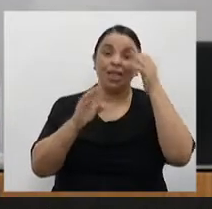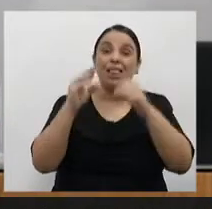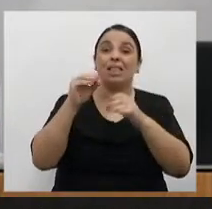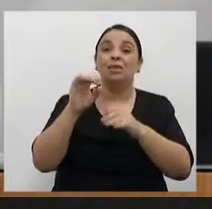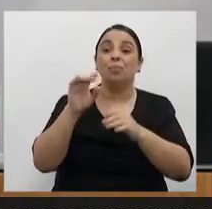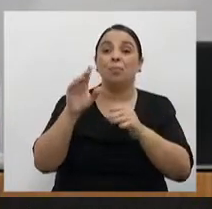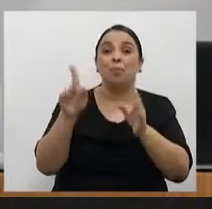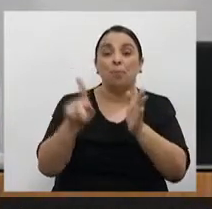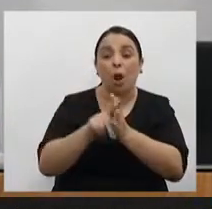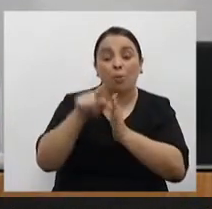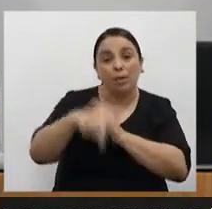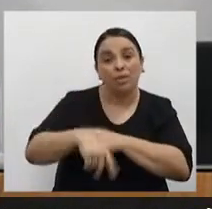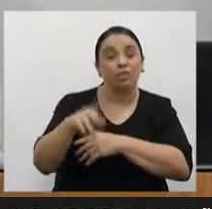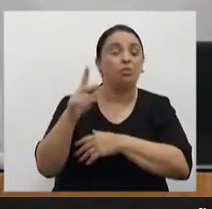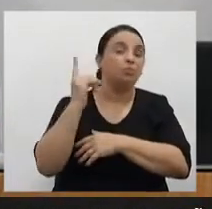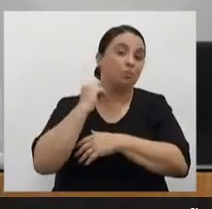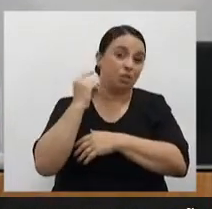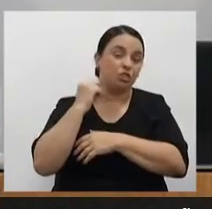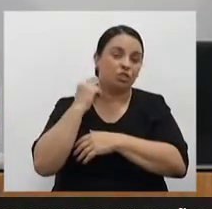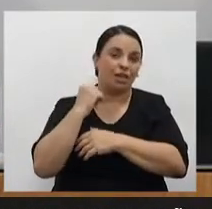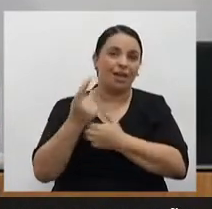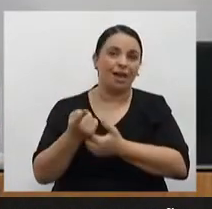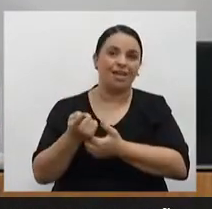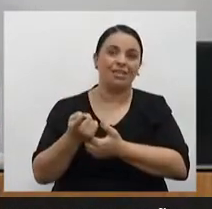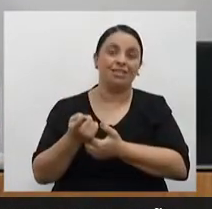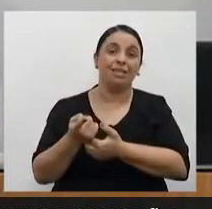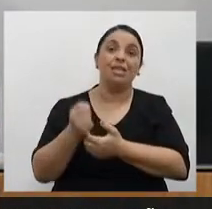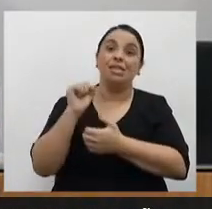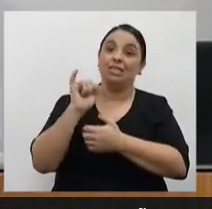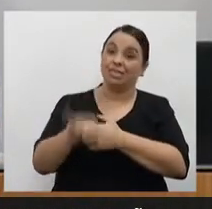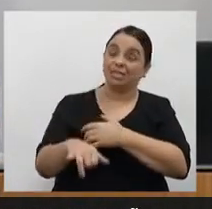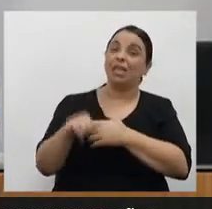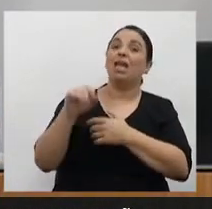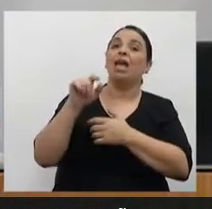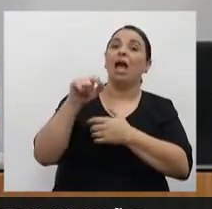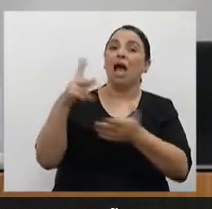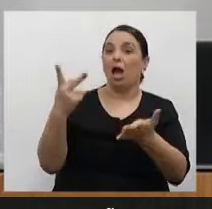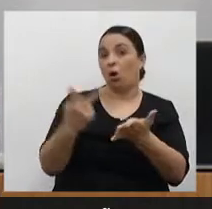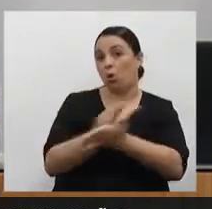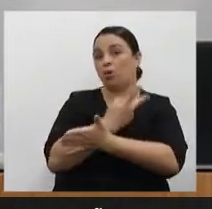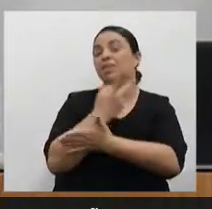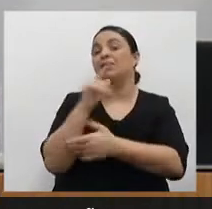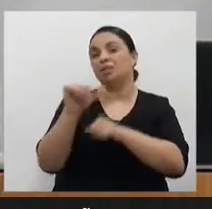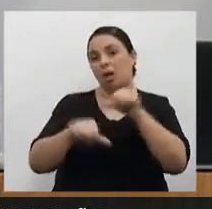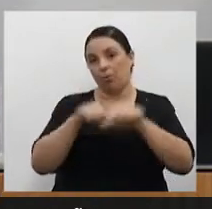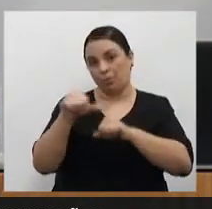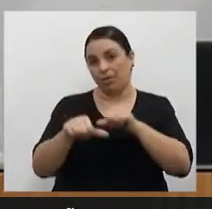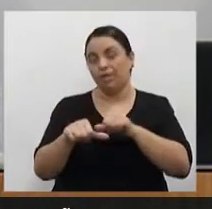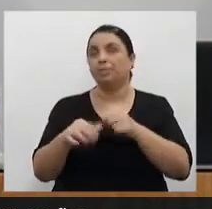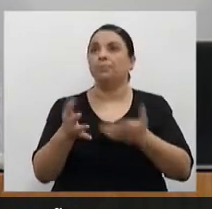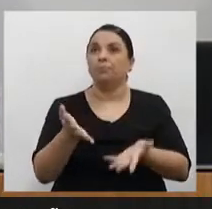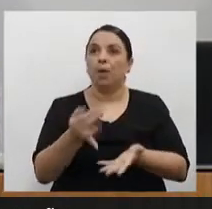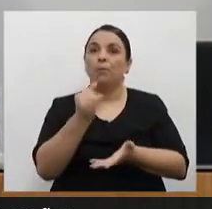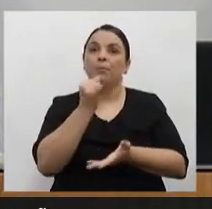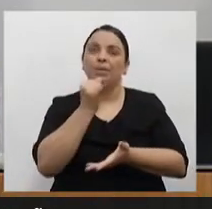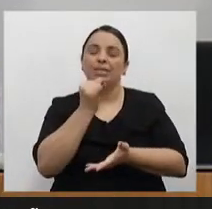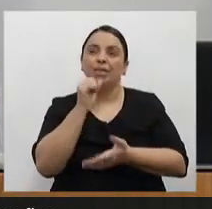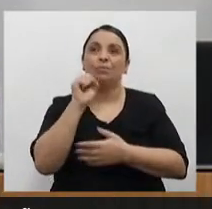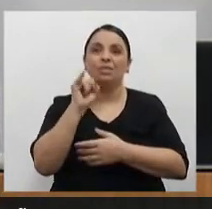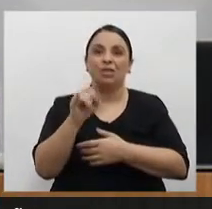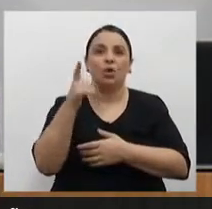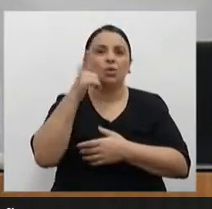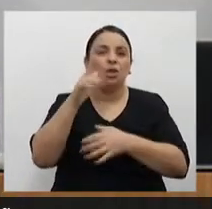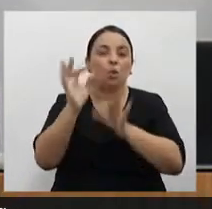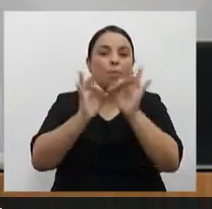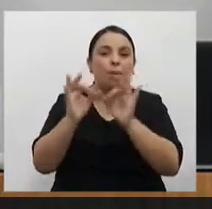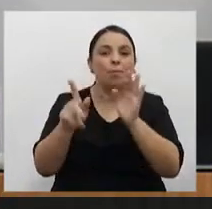serão obrigados a seguir esse plano caso essa mudança ocorra, por exemplo, né, se houver essa mudança,